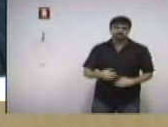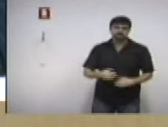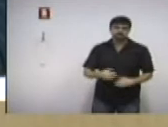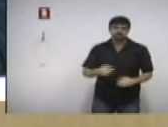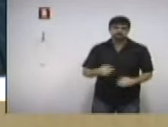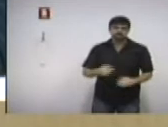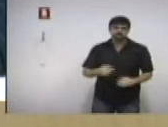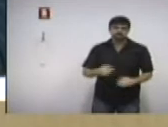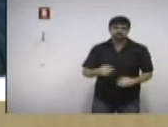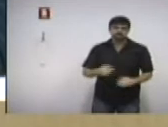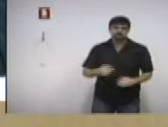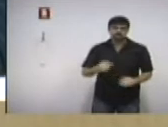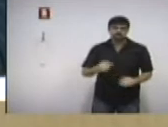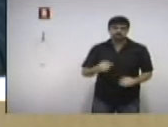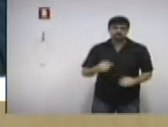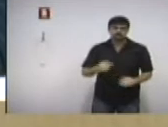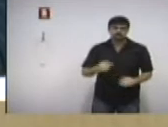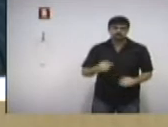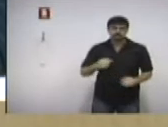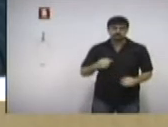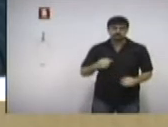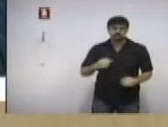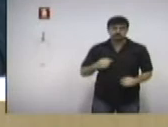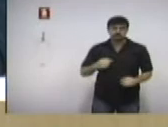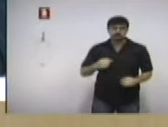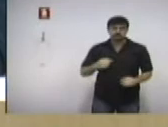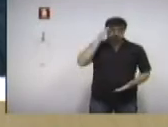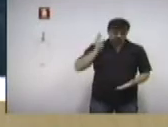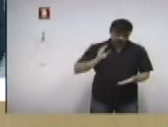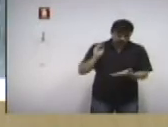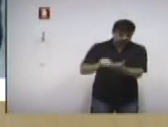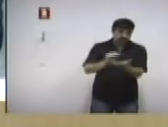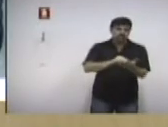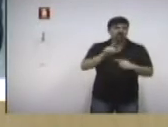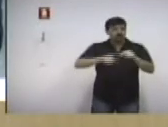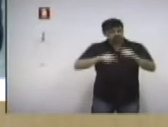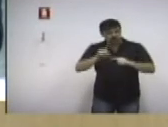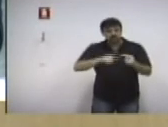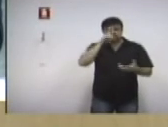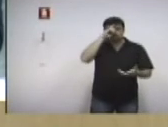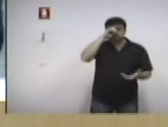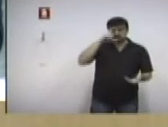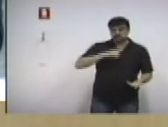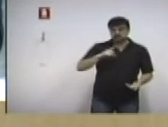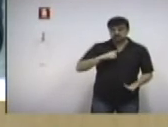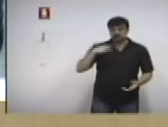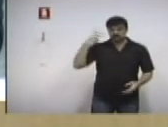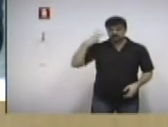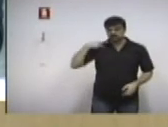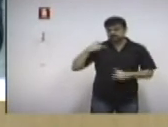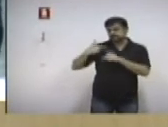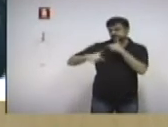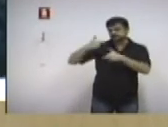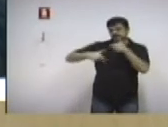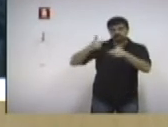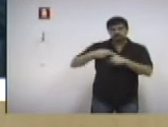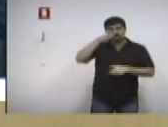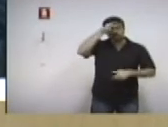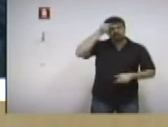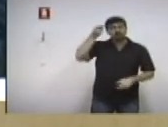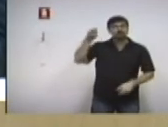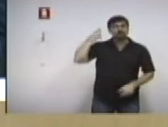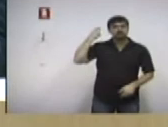coisa o seu presidente e nunca liguei do que tá faltando aqui porque ele tem que vereadores que ficaram seis meses que nem foi falado mas